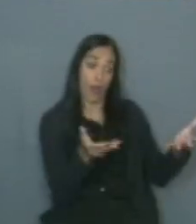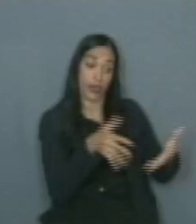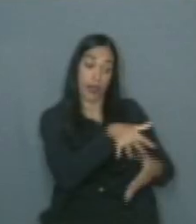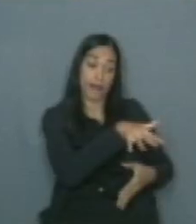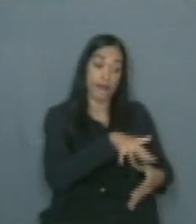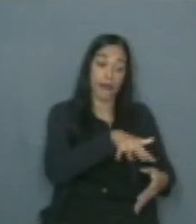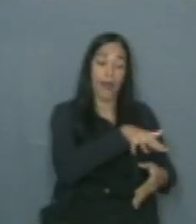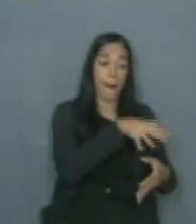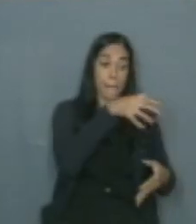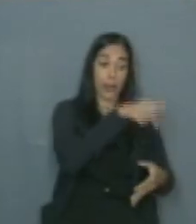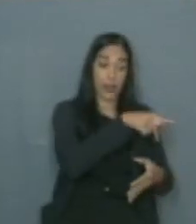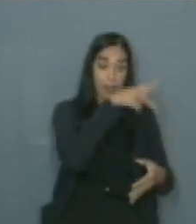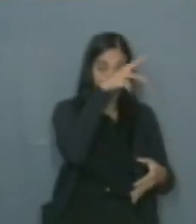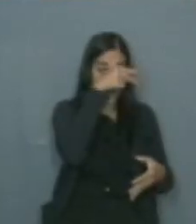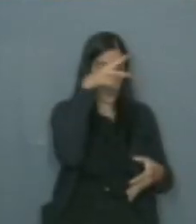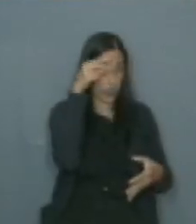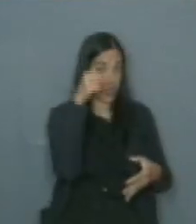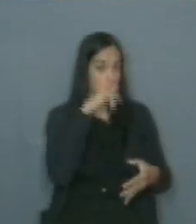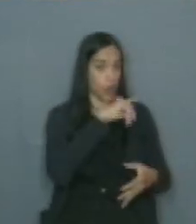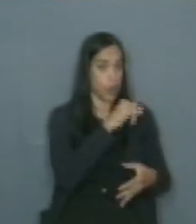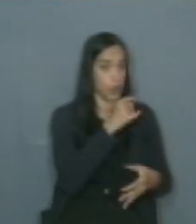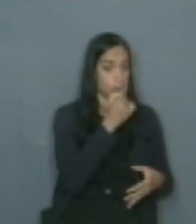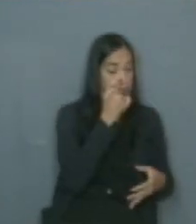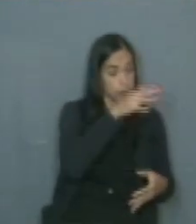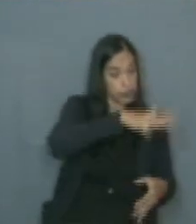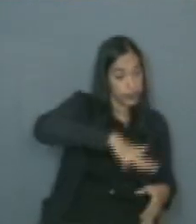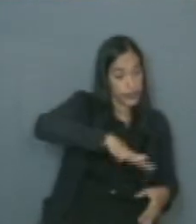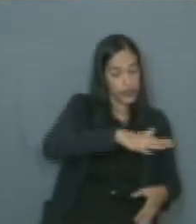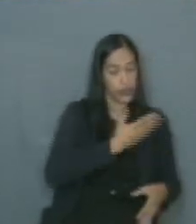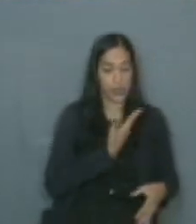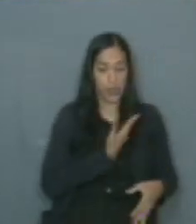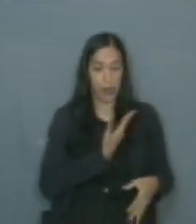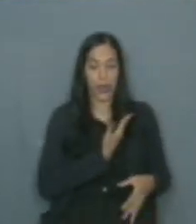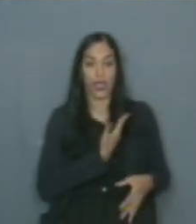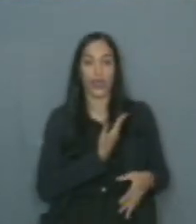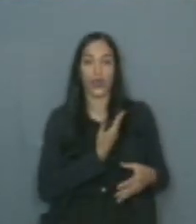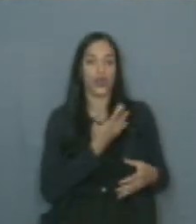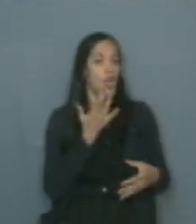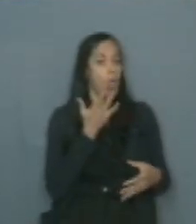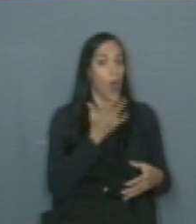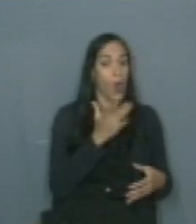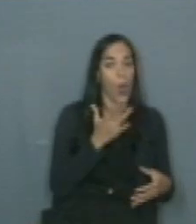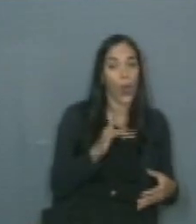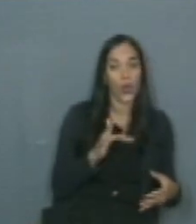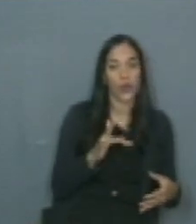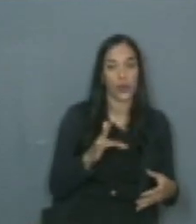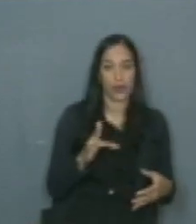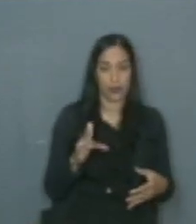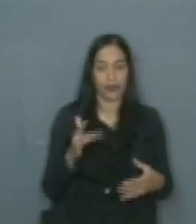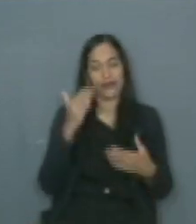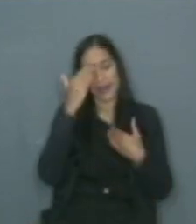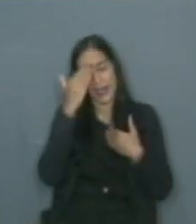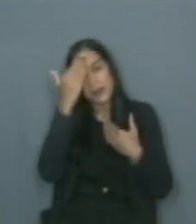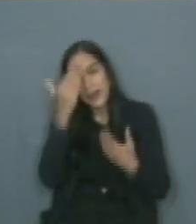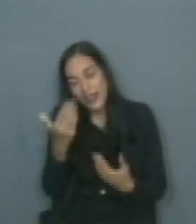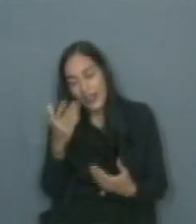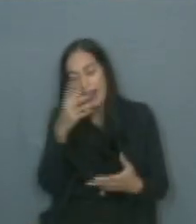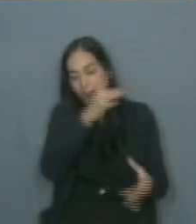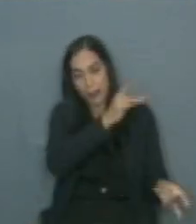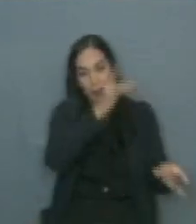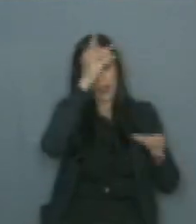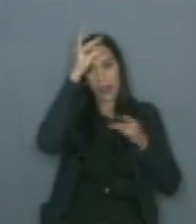autorrealeza da prefeitura e para os amigos próximos, é coisa de ouro sobrando. Obrigado pela parte,